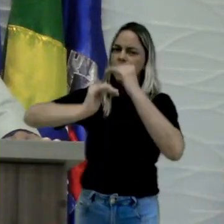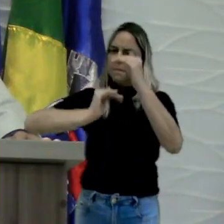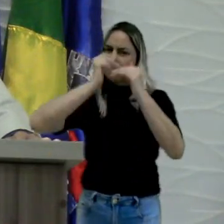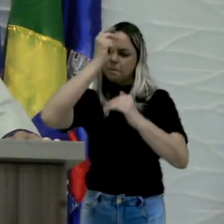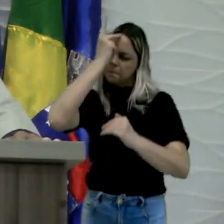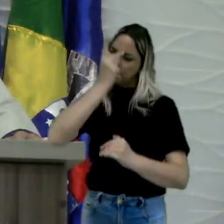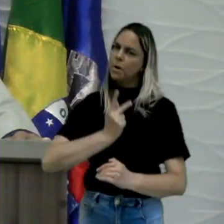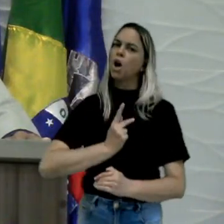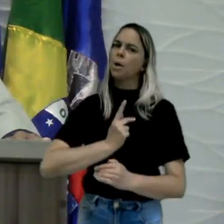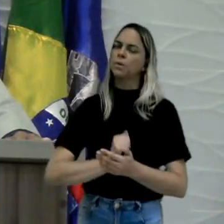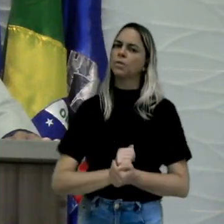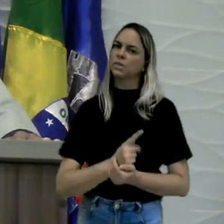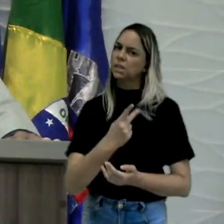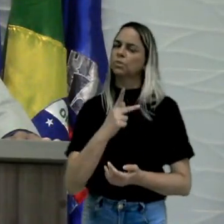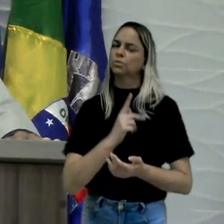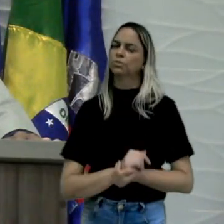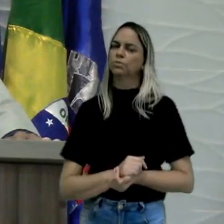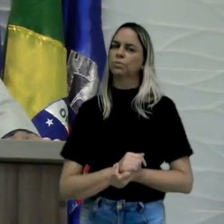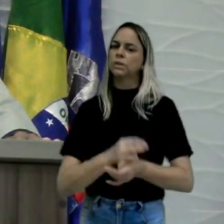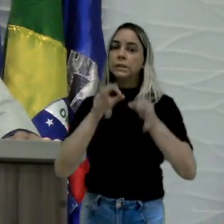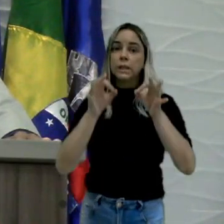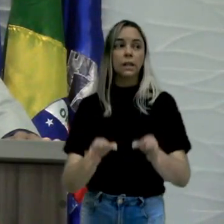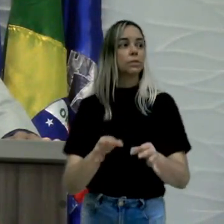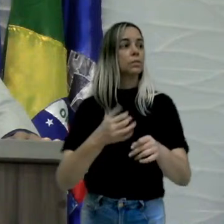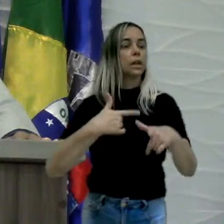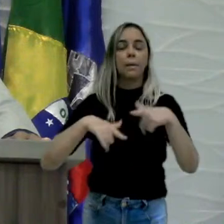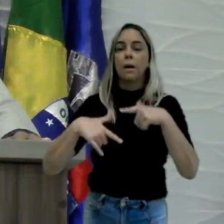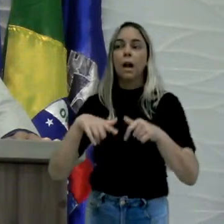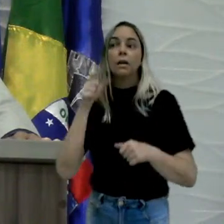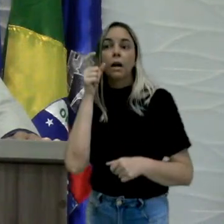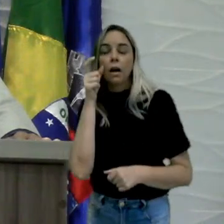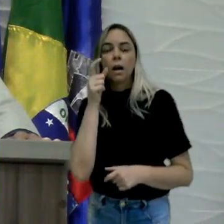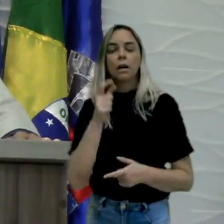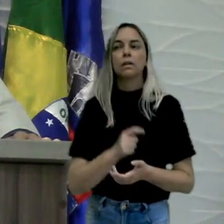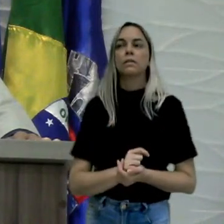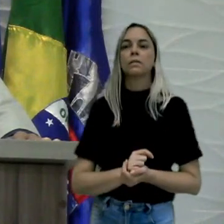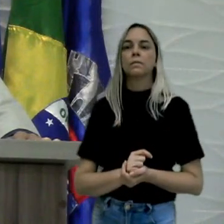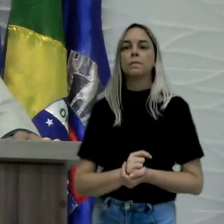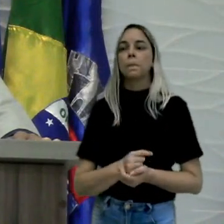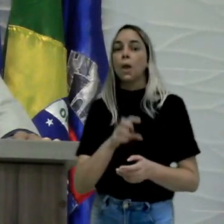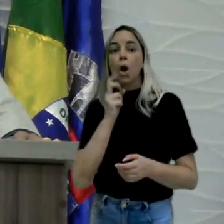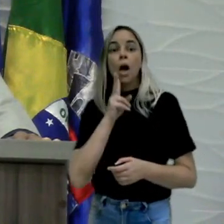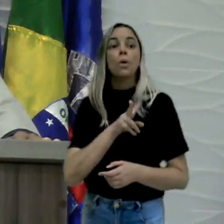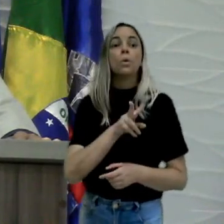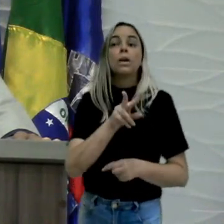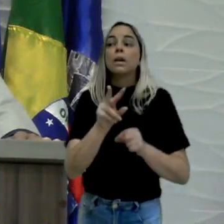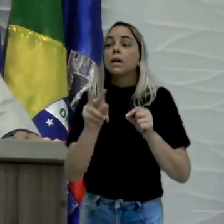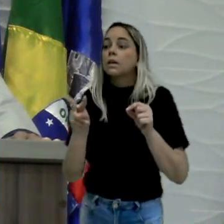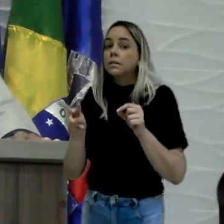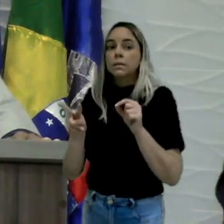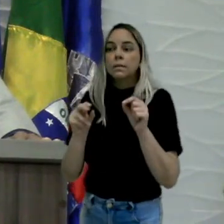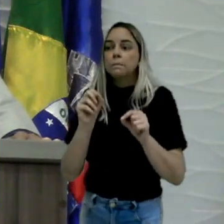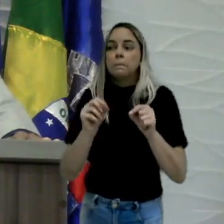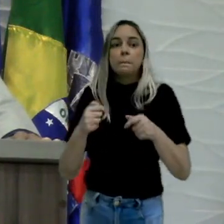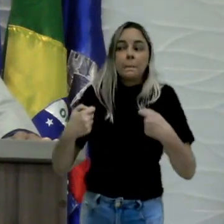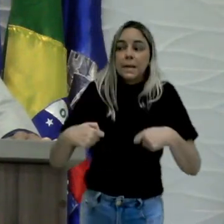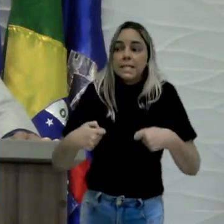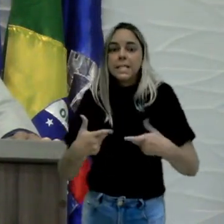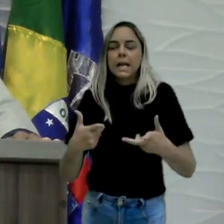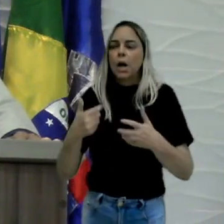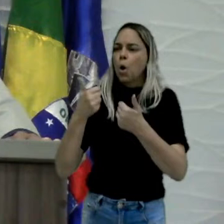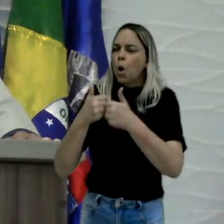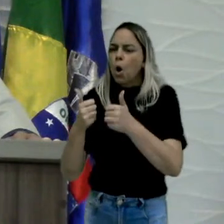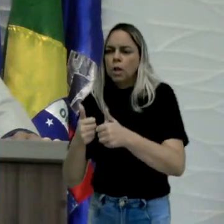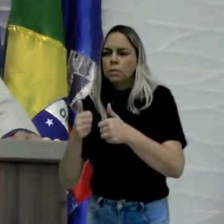certo para São Bento do Una. Trabalhe, fiscalize. Veja o que precisa. Fiscalizar as ambulâncias, esses ônibus, se